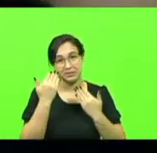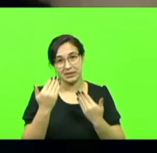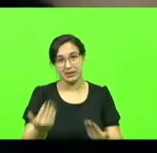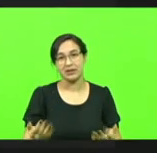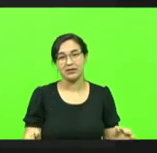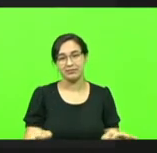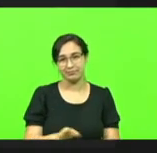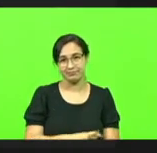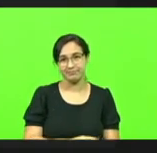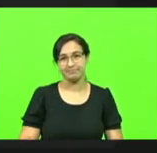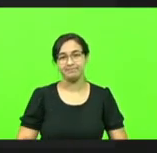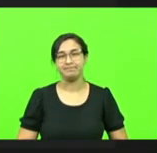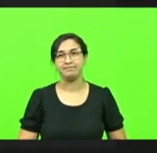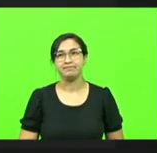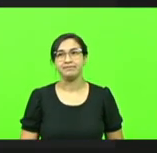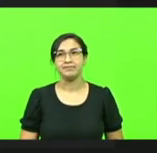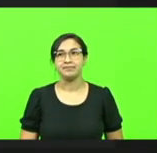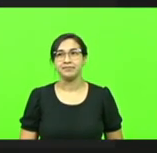aqui minha fala.